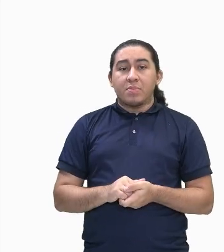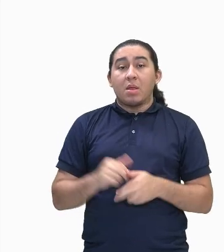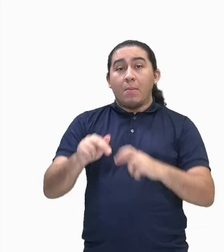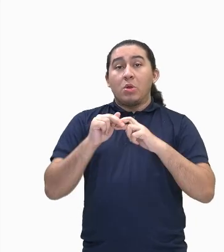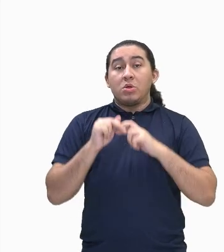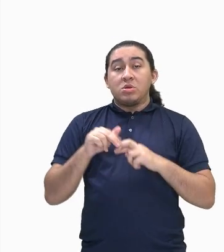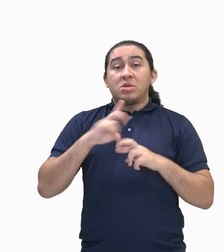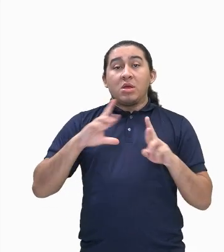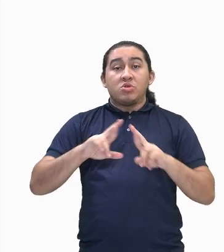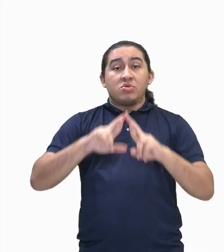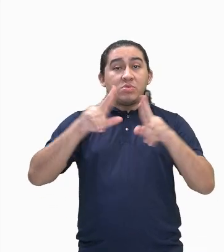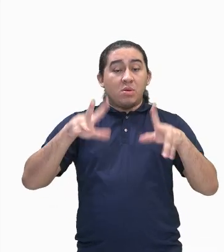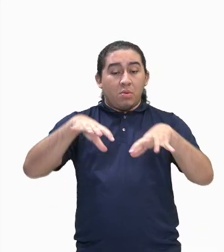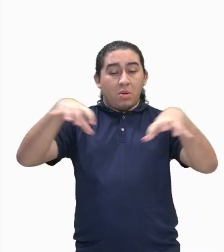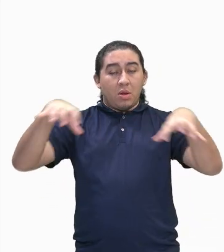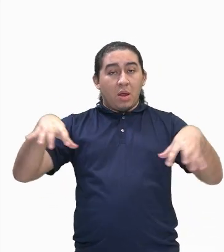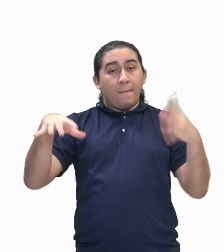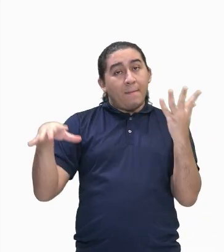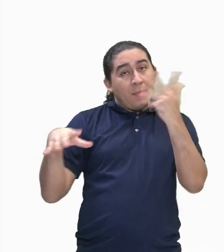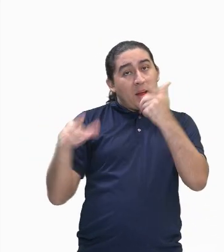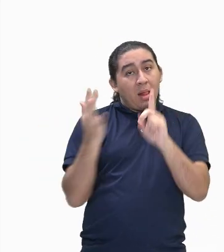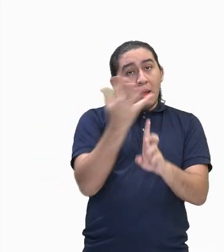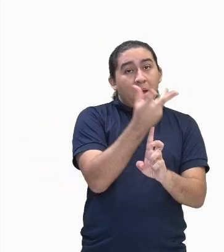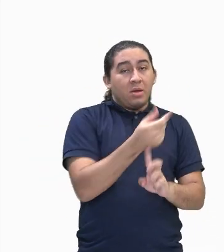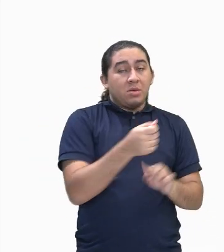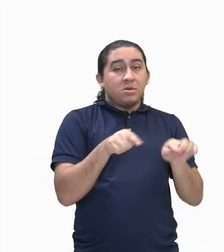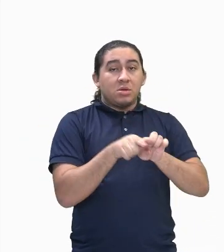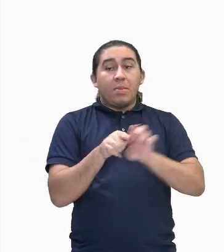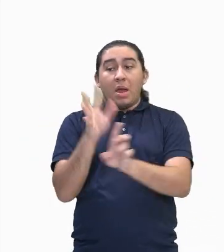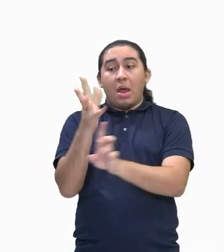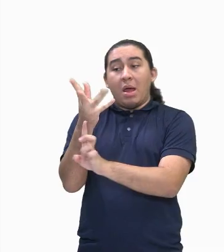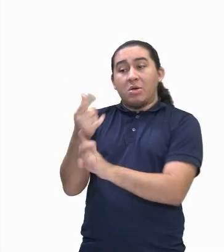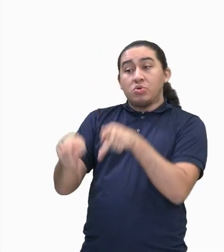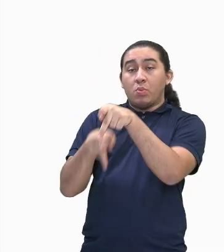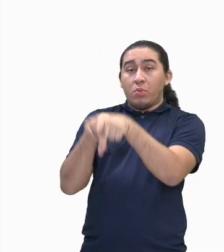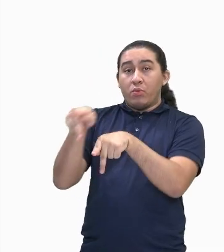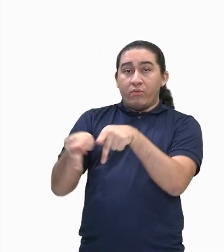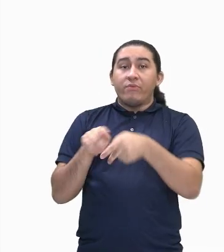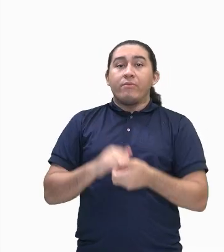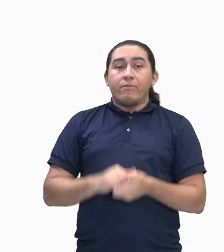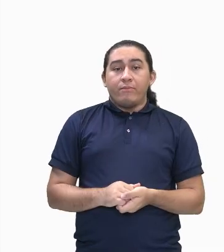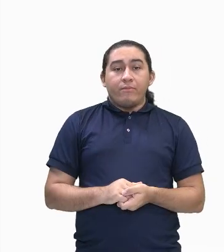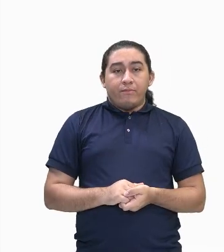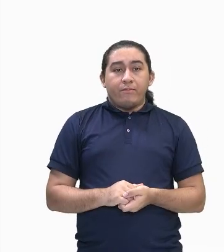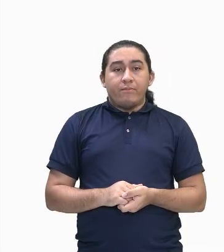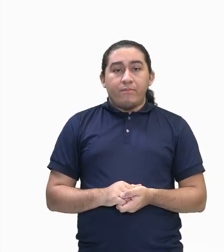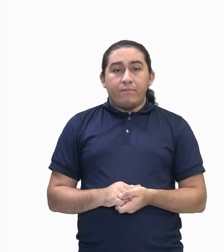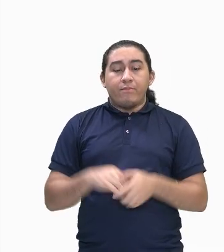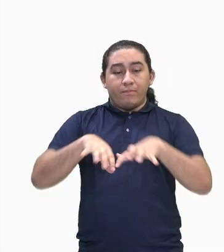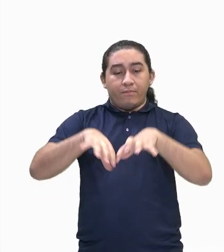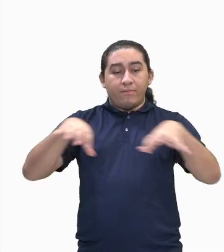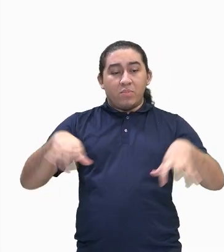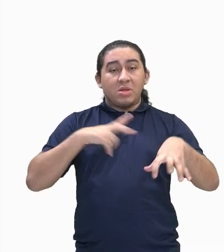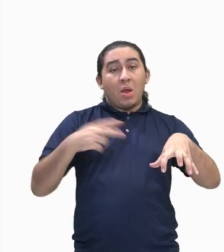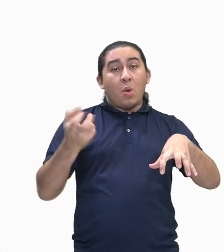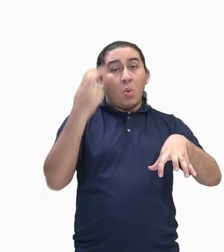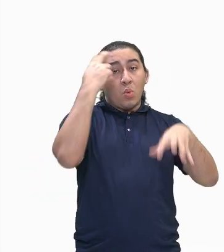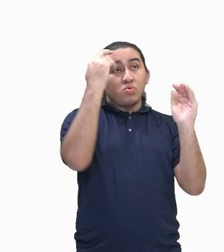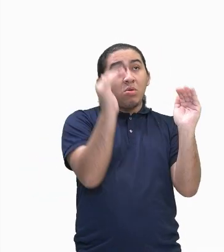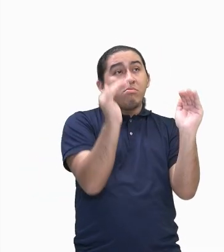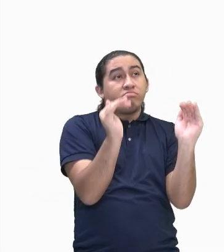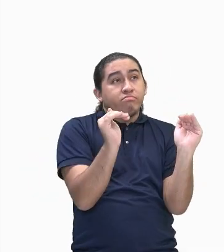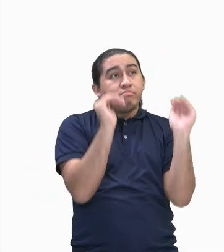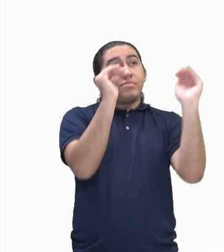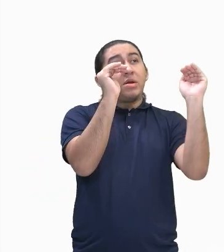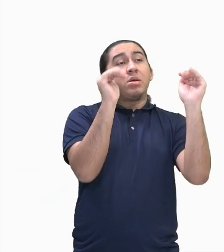as belas artes e as artes populares, ou seja, entre a alta cultura e a cultura